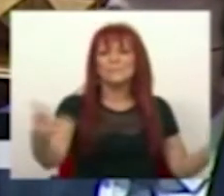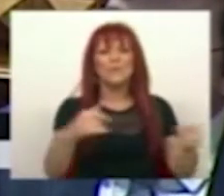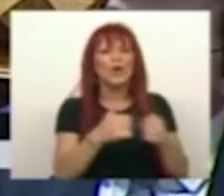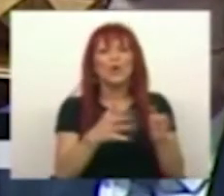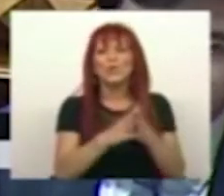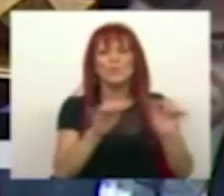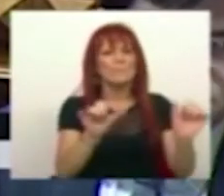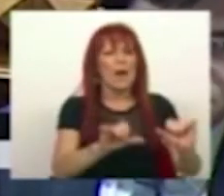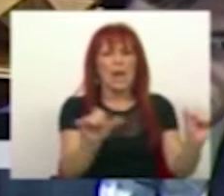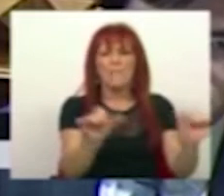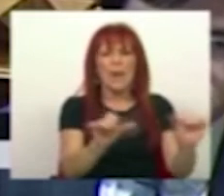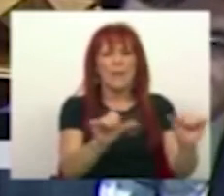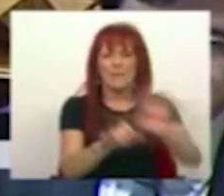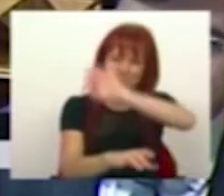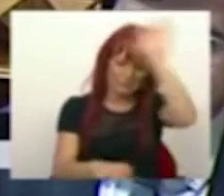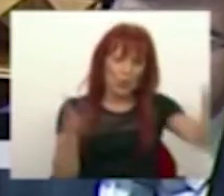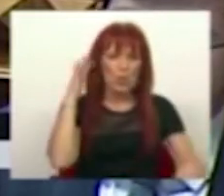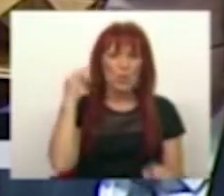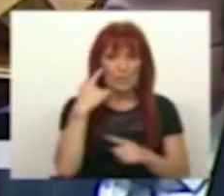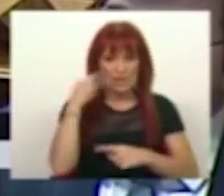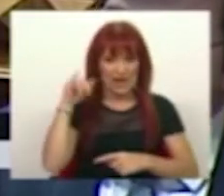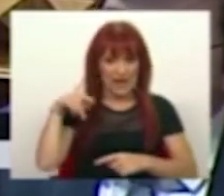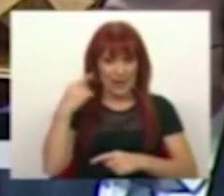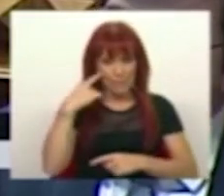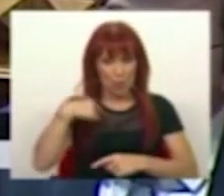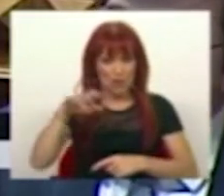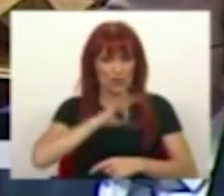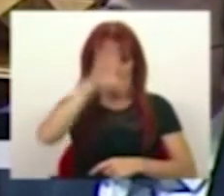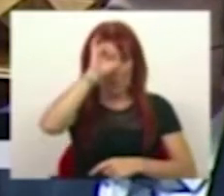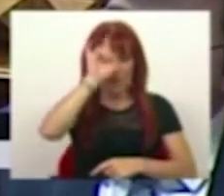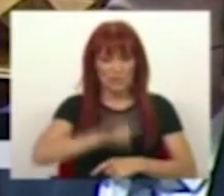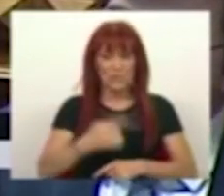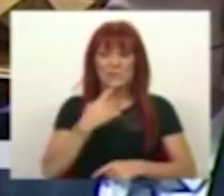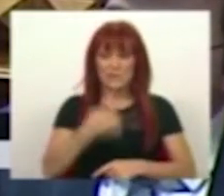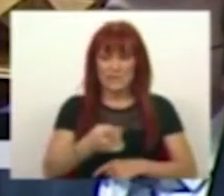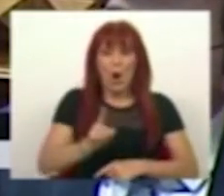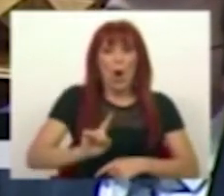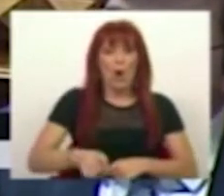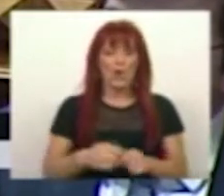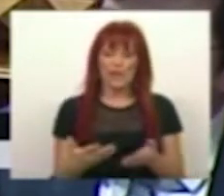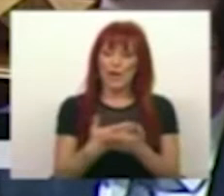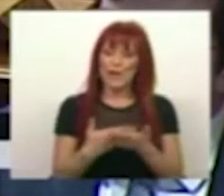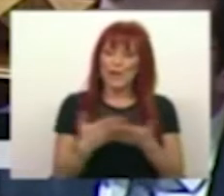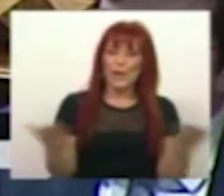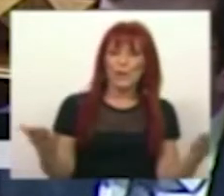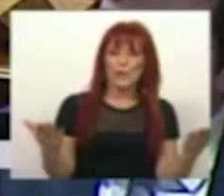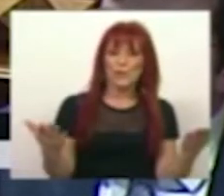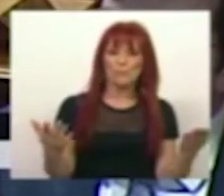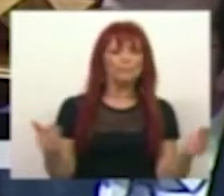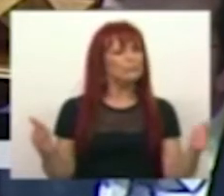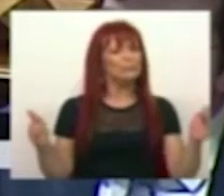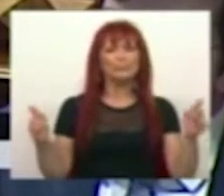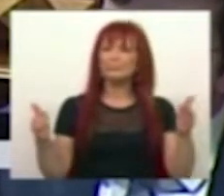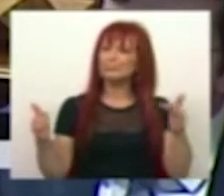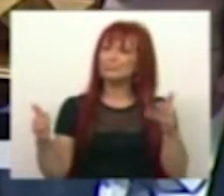tudo está mal. Os números revelados pelo INE, Sr. Primeiro-Ministro, revelam uma economia em